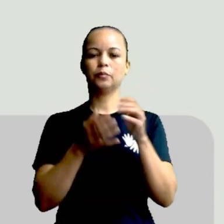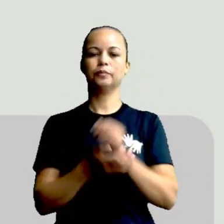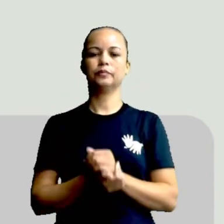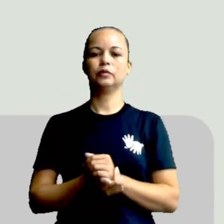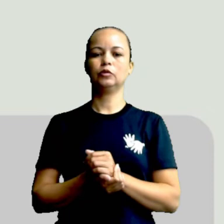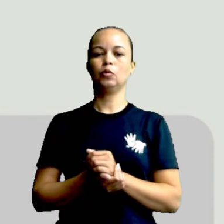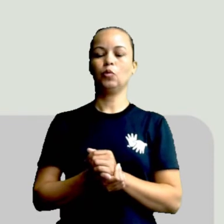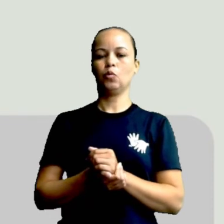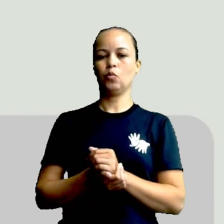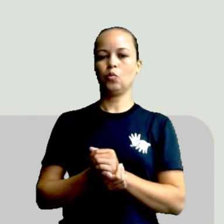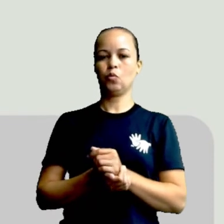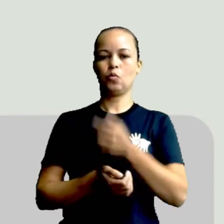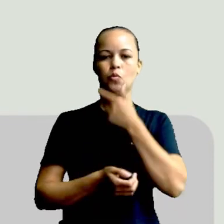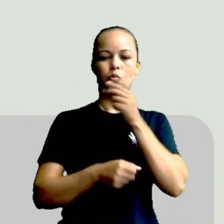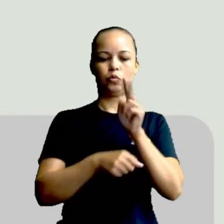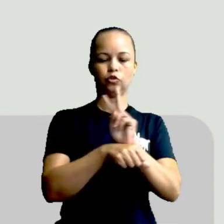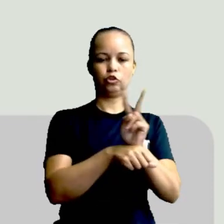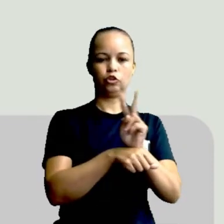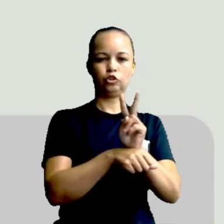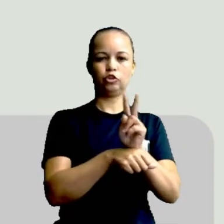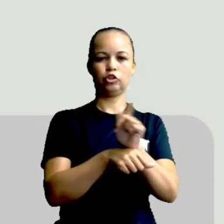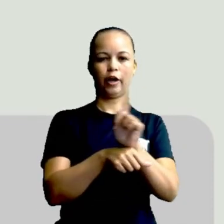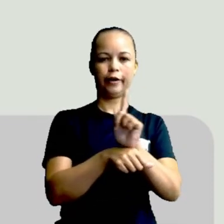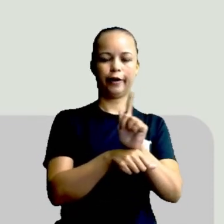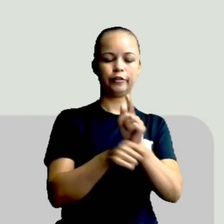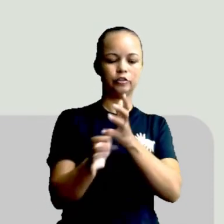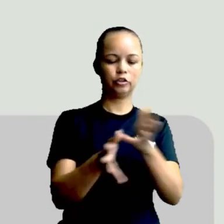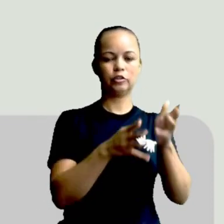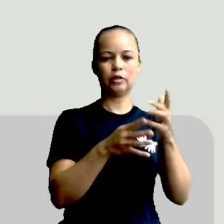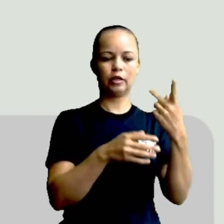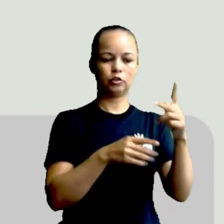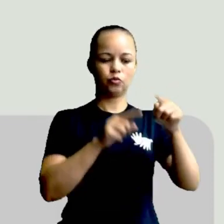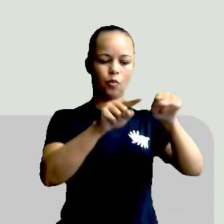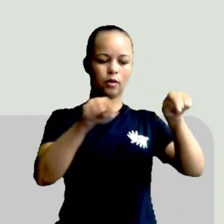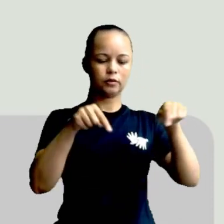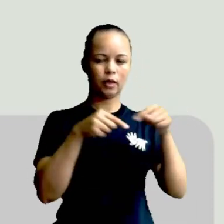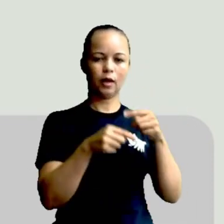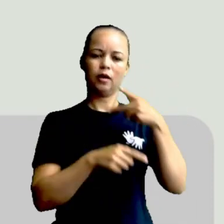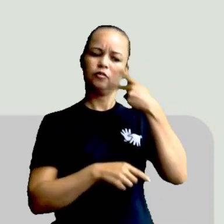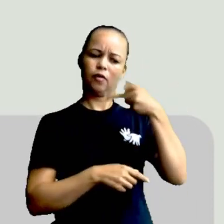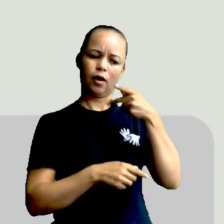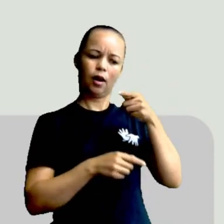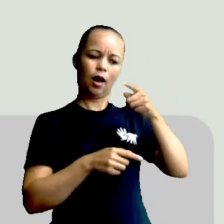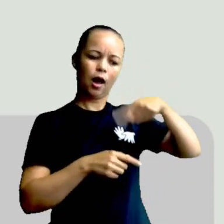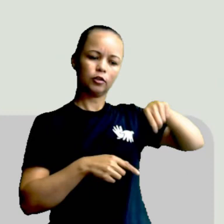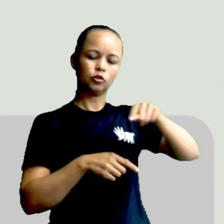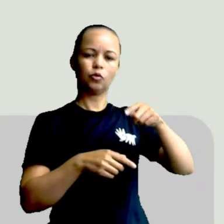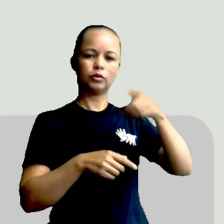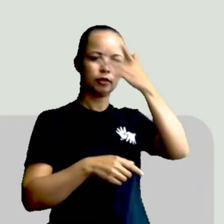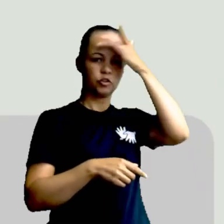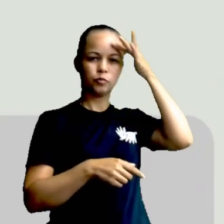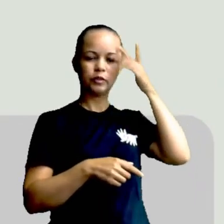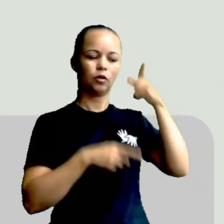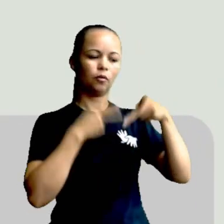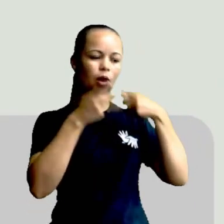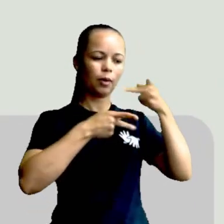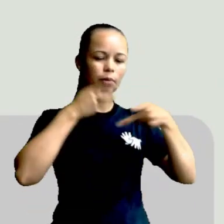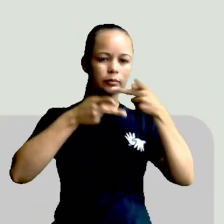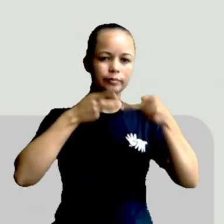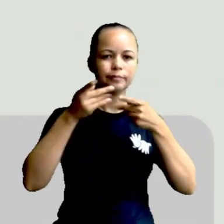dirigiu-se a sua sala e pôs-se a falar a todas as pessoas convocadas